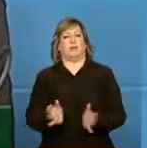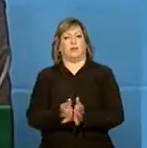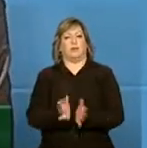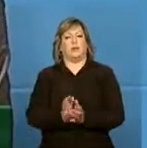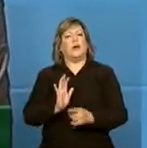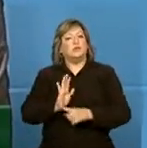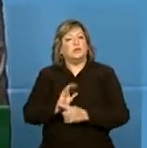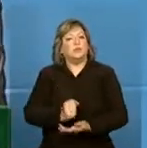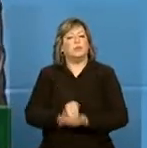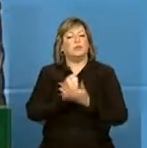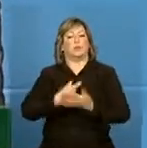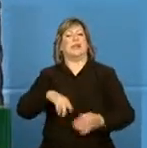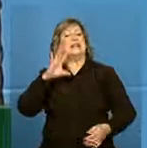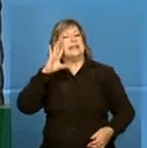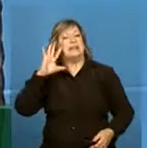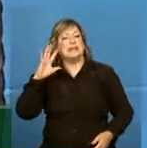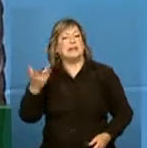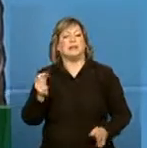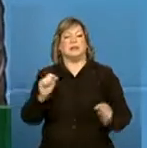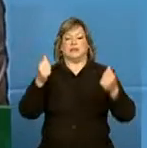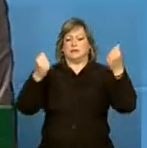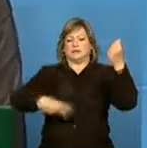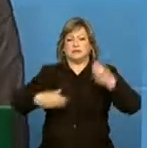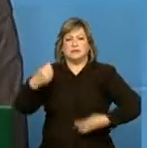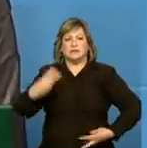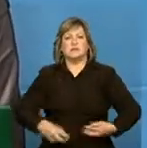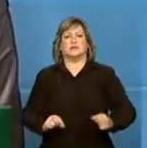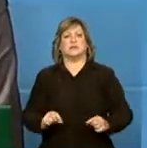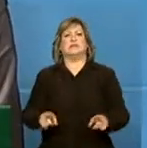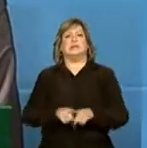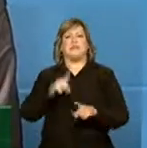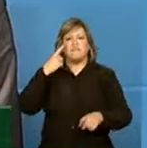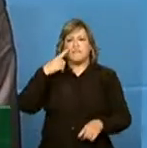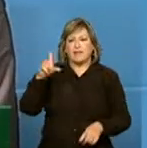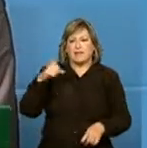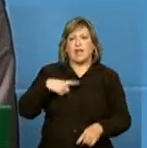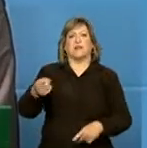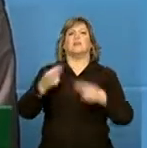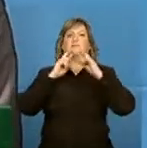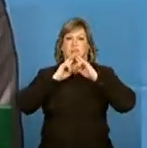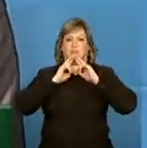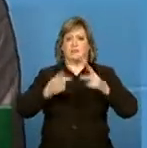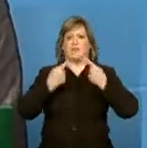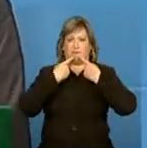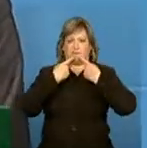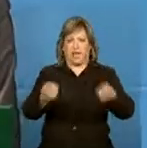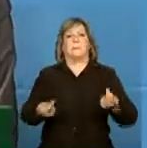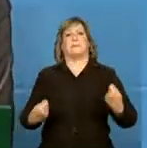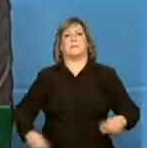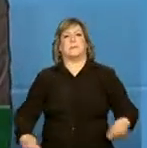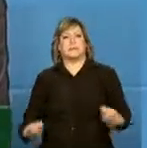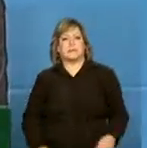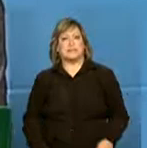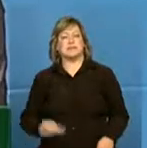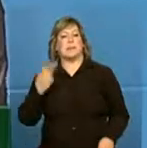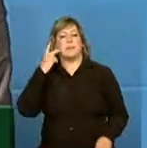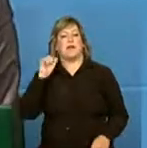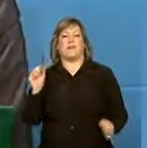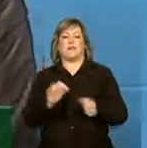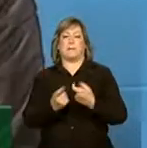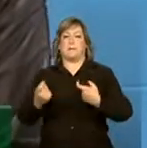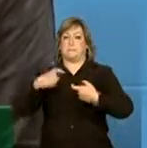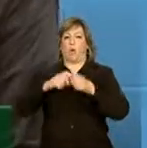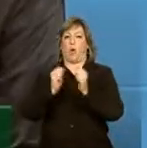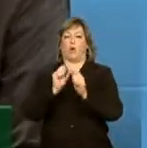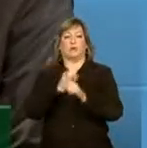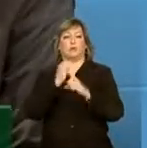Vamos então tentar relatar e denunciar o trabalho infantil para que nós possamos fazer parceria com a sociedade civil,